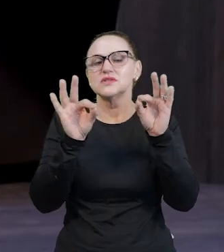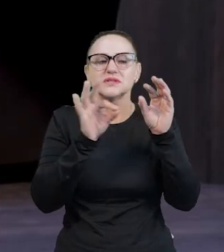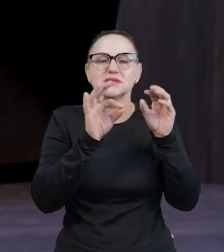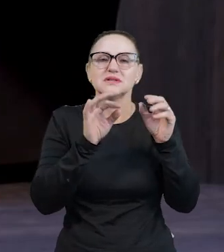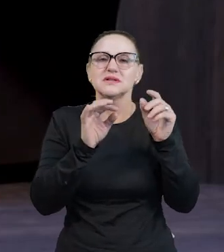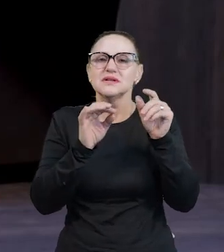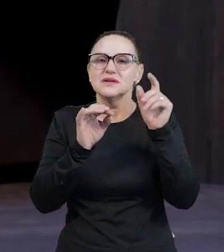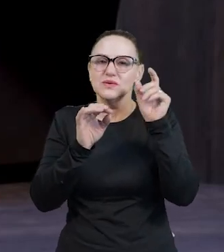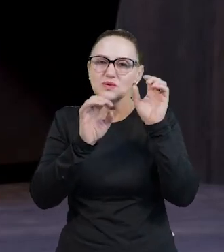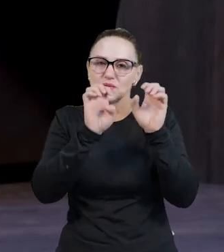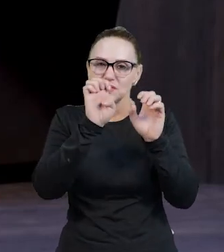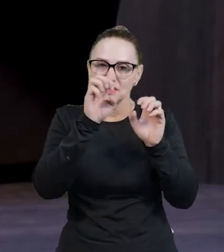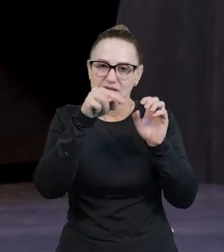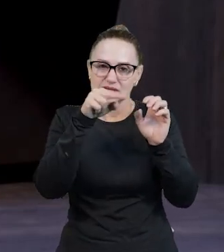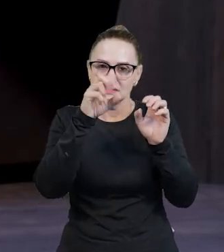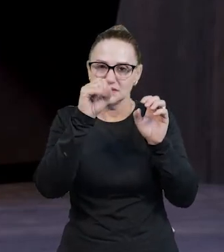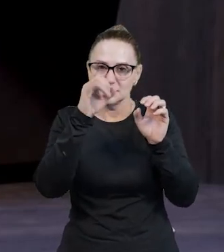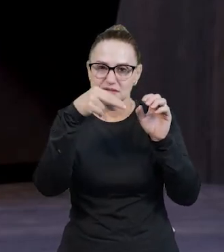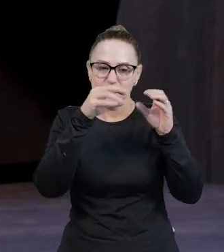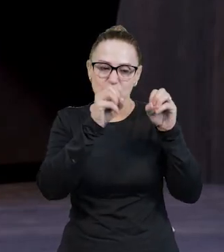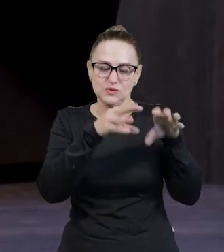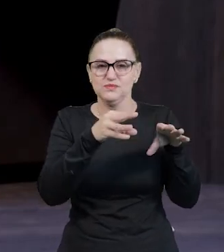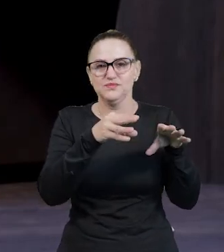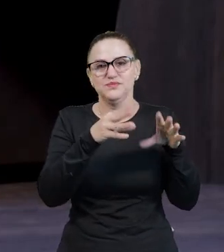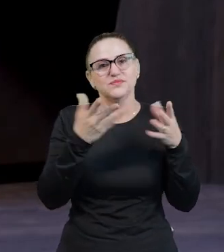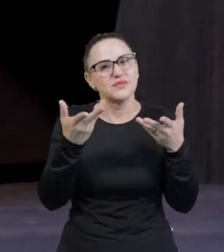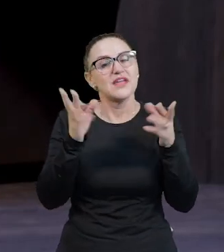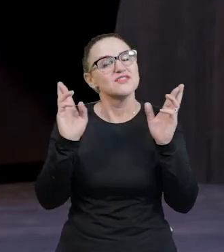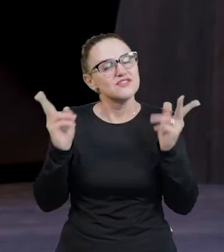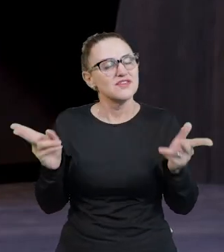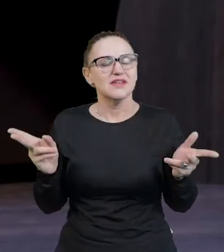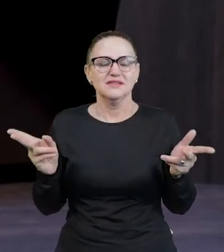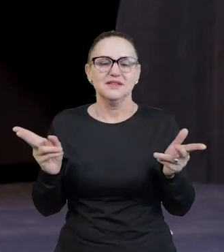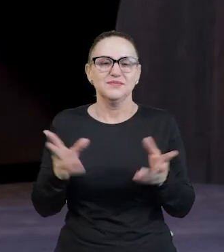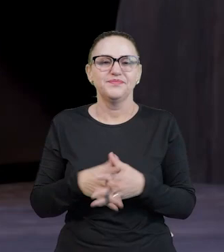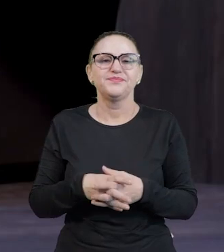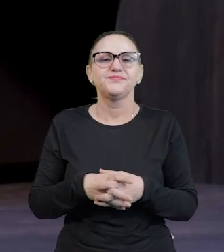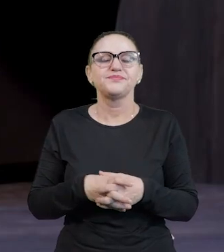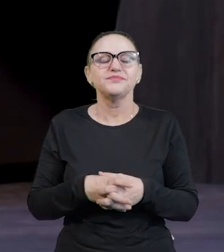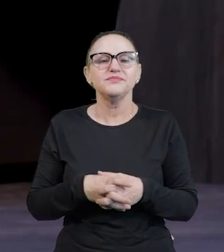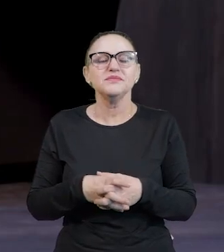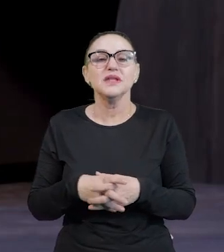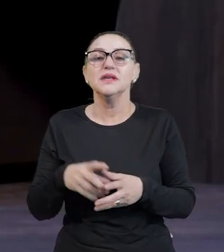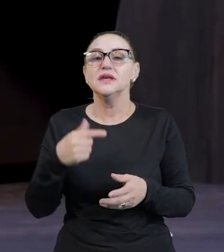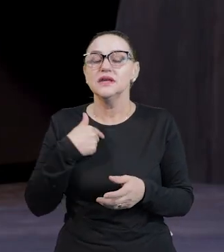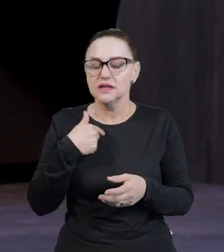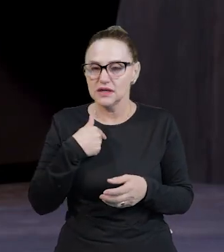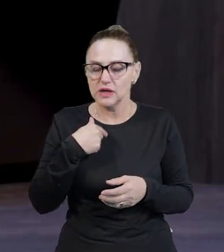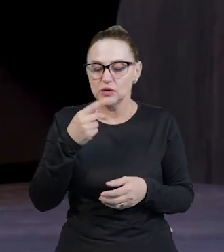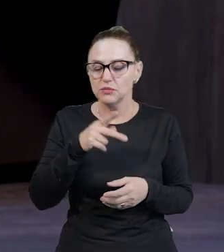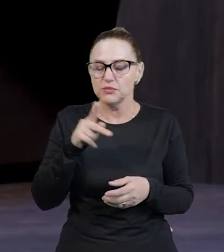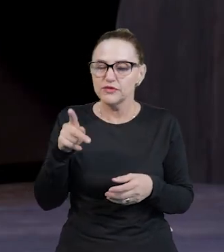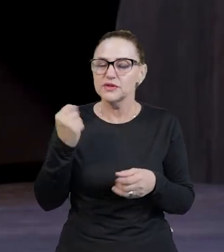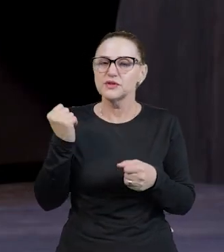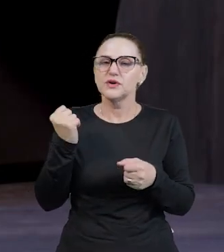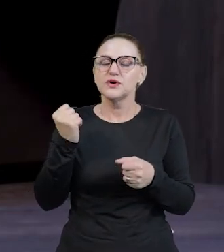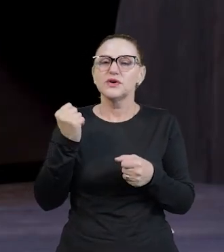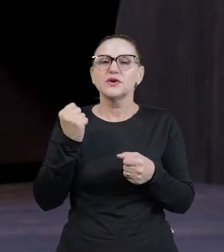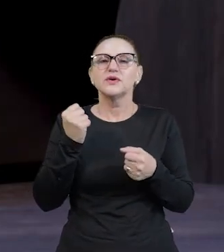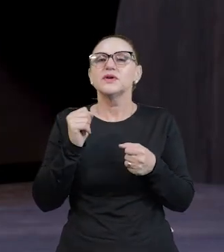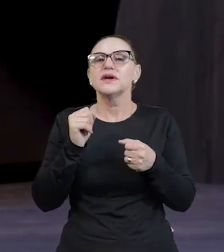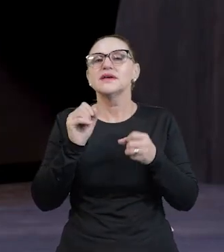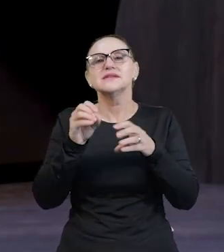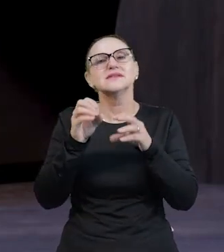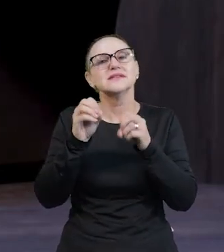educação, acho que minha contribuição como historiadora tem sido também mostrar para vocês como que a gente observa